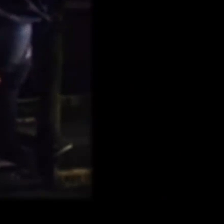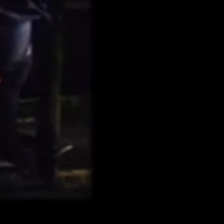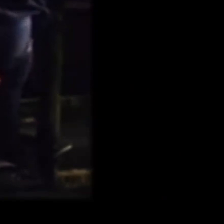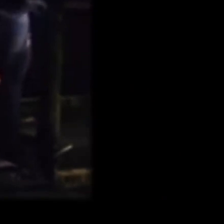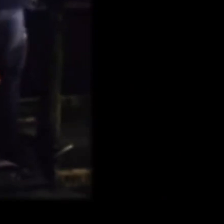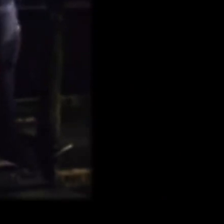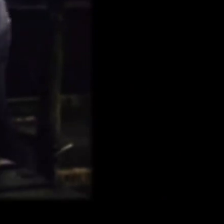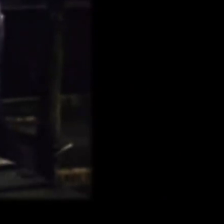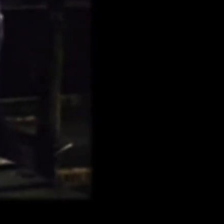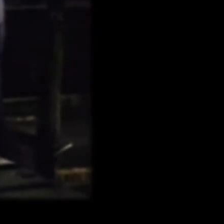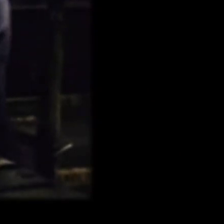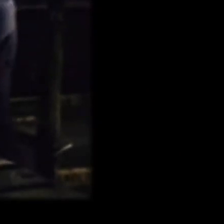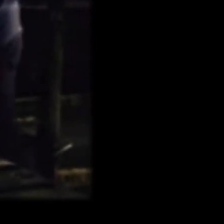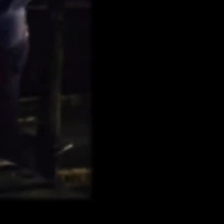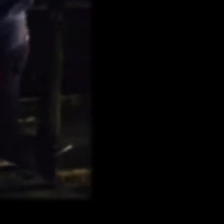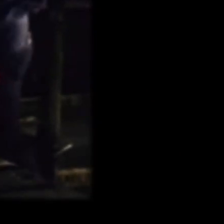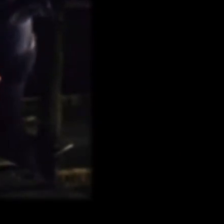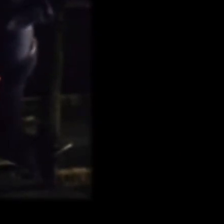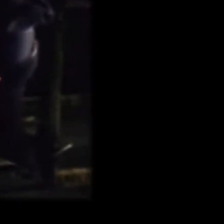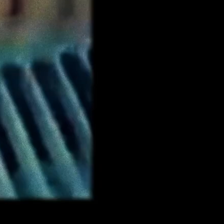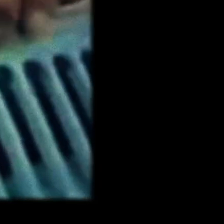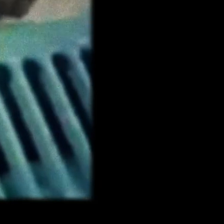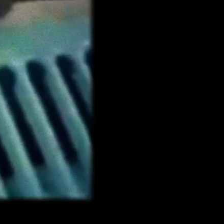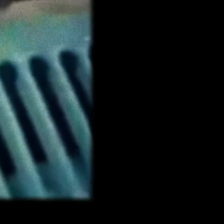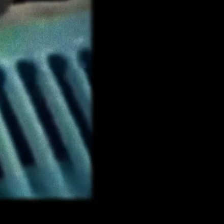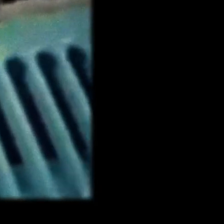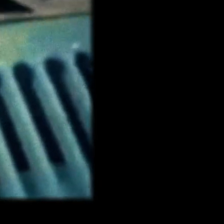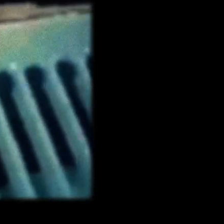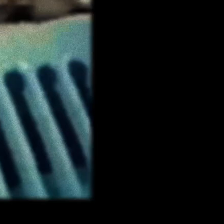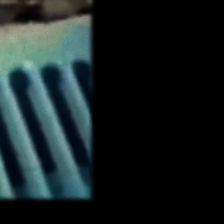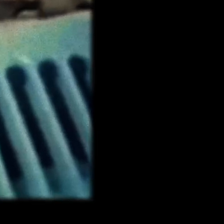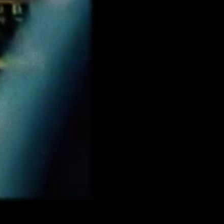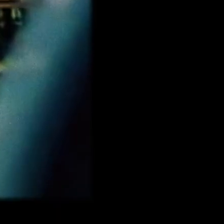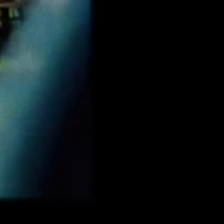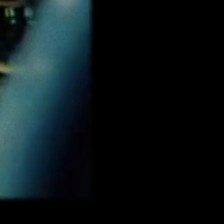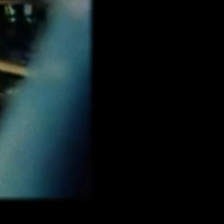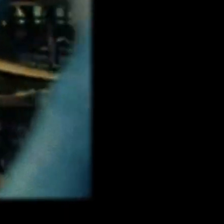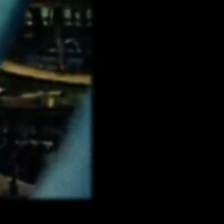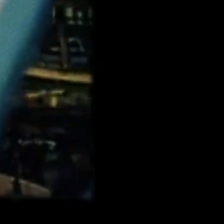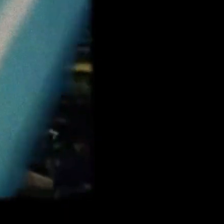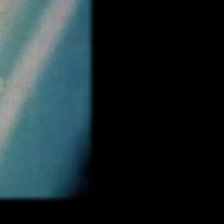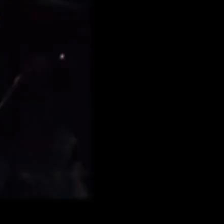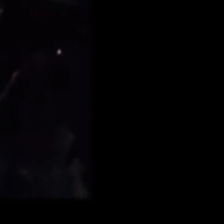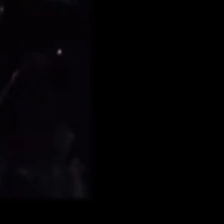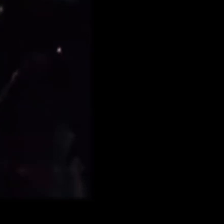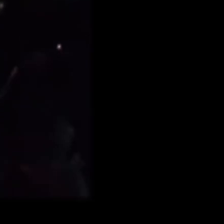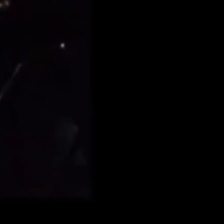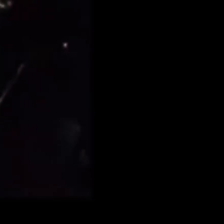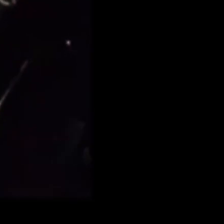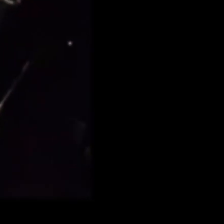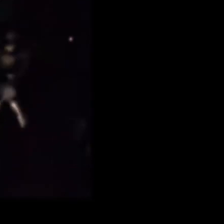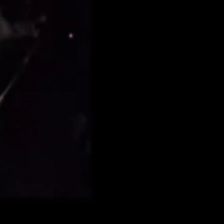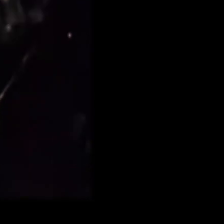máquina fecha e abre. 2 trabalhadores tiram uma peça de dentro dela. Um homem com uma tesoura para um tecido. Outro homem encaixa